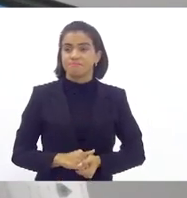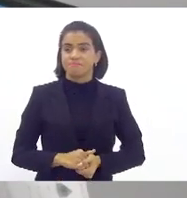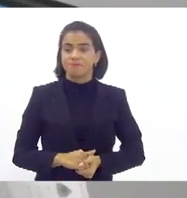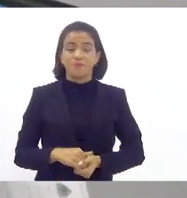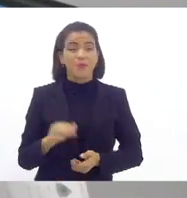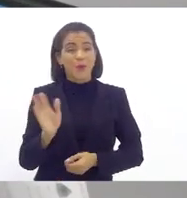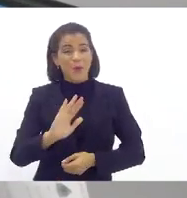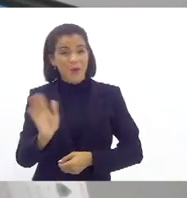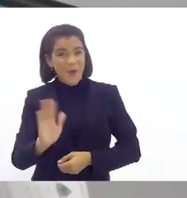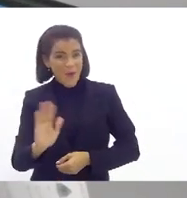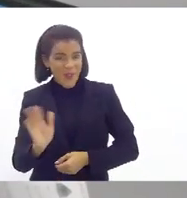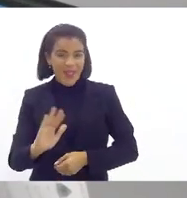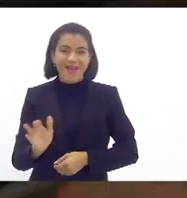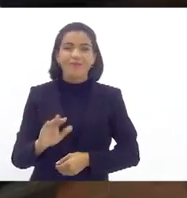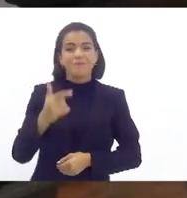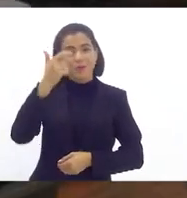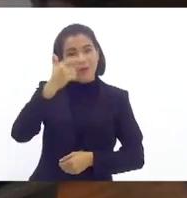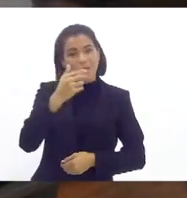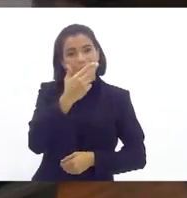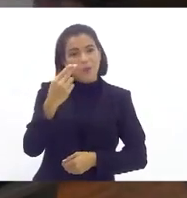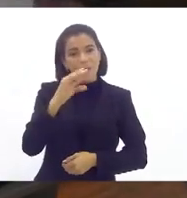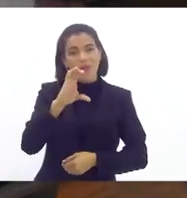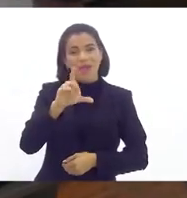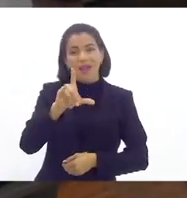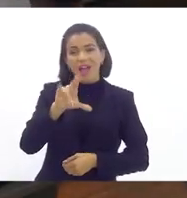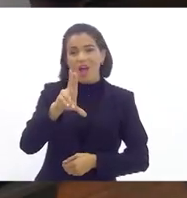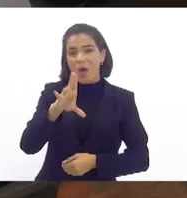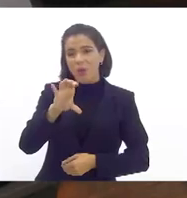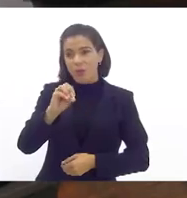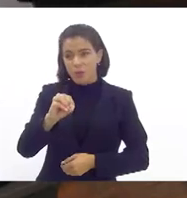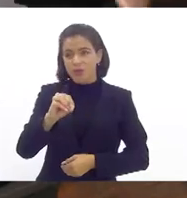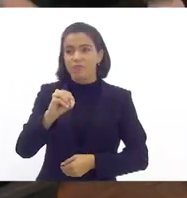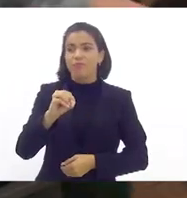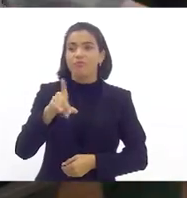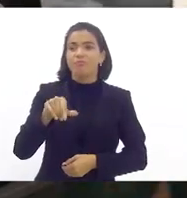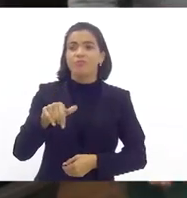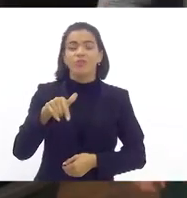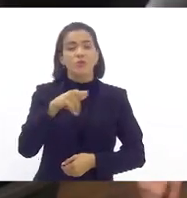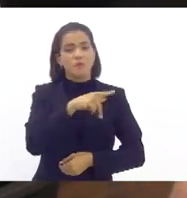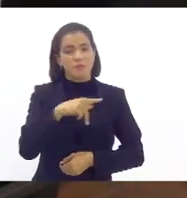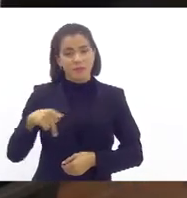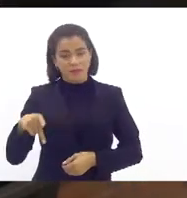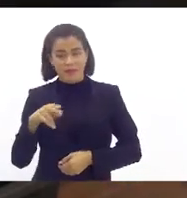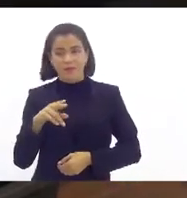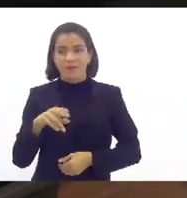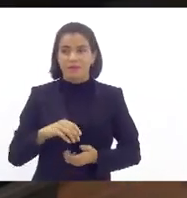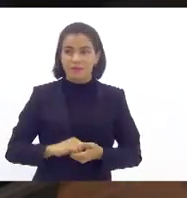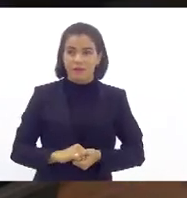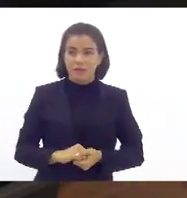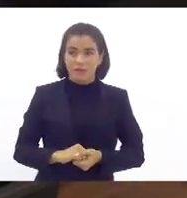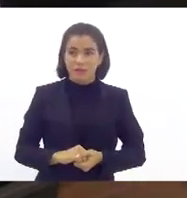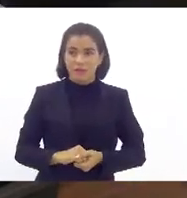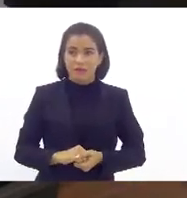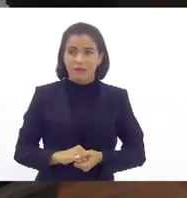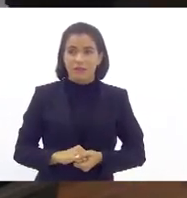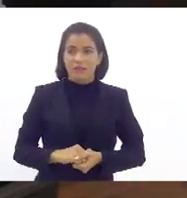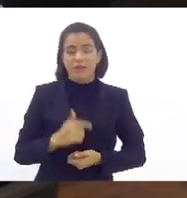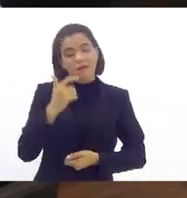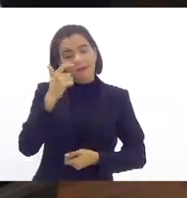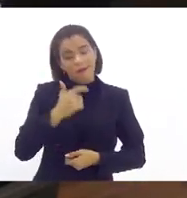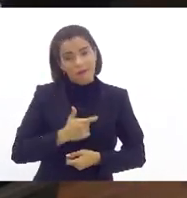Olá a todas e todos, meu nome é Cláudia Vitalino, sou presidenta da Unegro aqui do Estado do Rio de Janeiro e sou